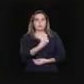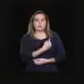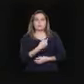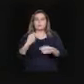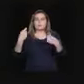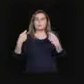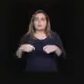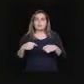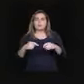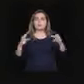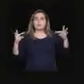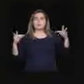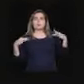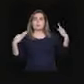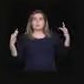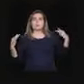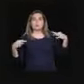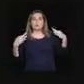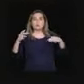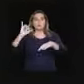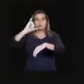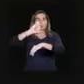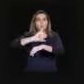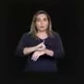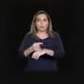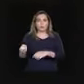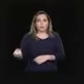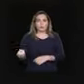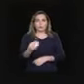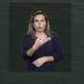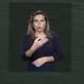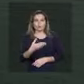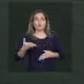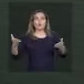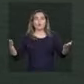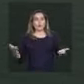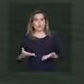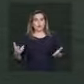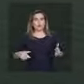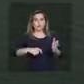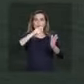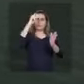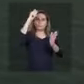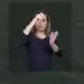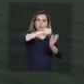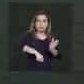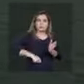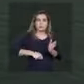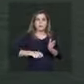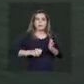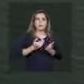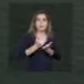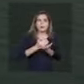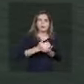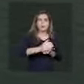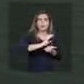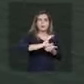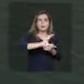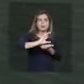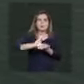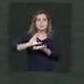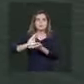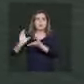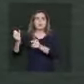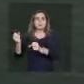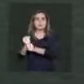Nós precisamos e vamos criar outro polo turístico. Hoje eu estou assinando a ordem de serviço